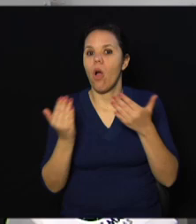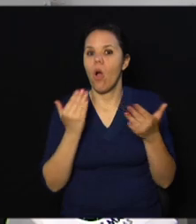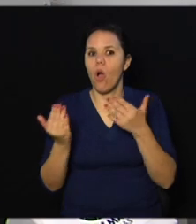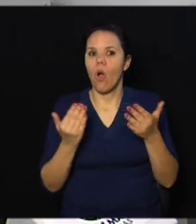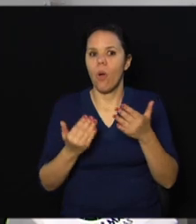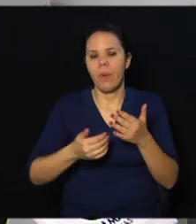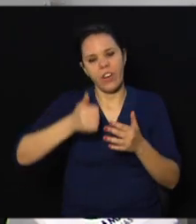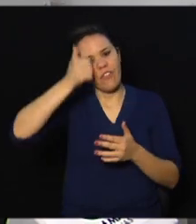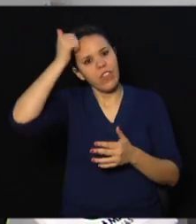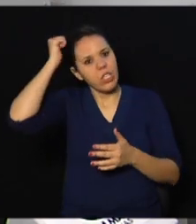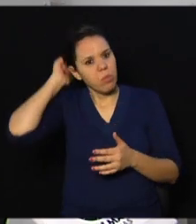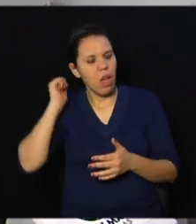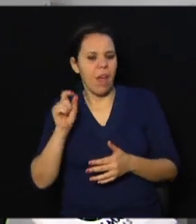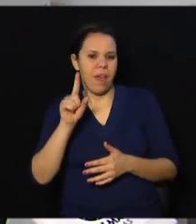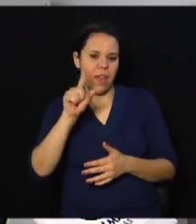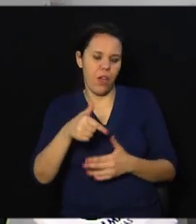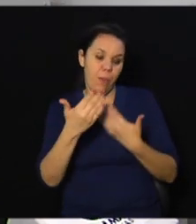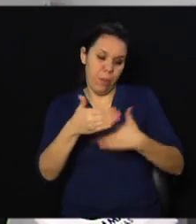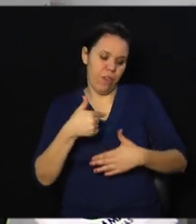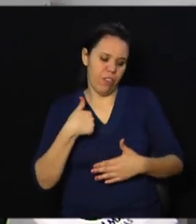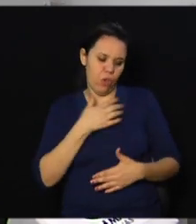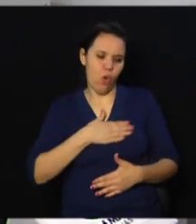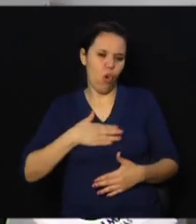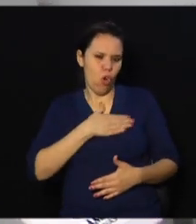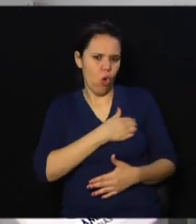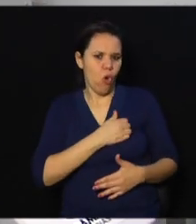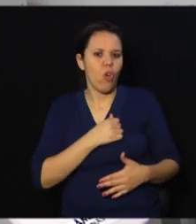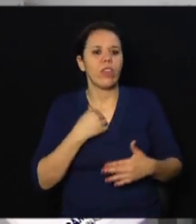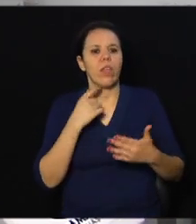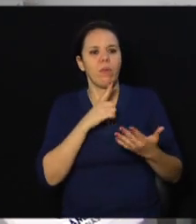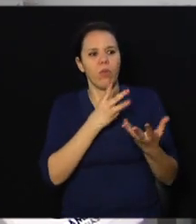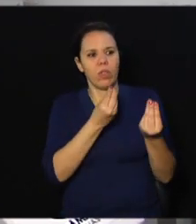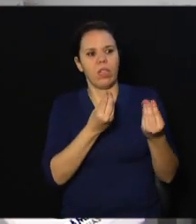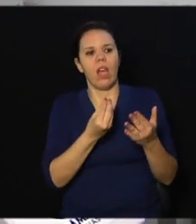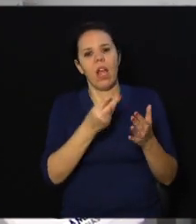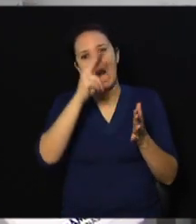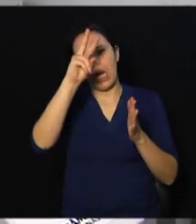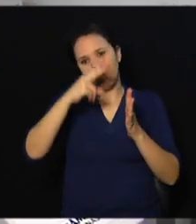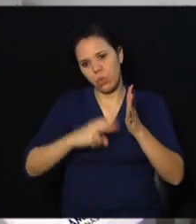outros vestibulares, é uma prova que eu gosto, porque tem bastante leitura,